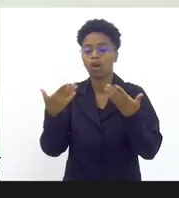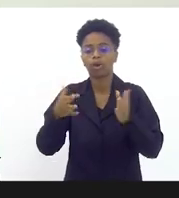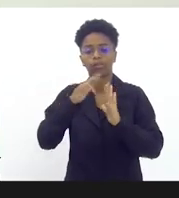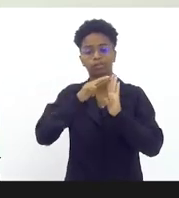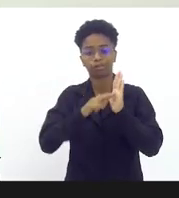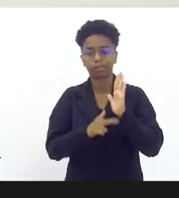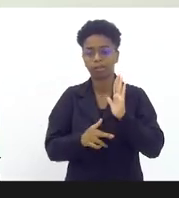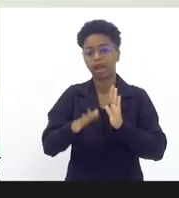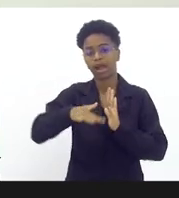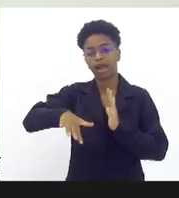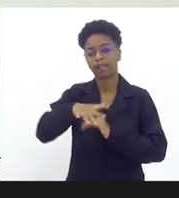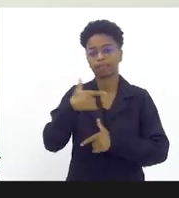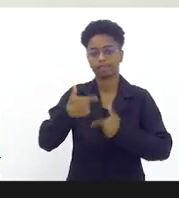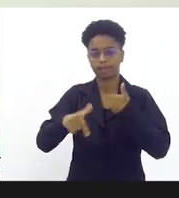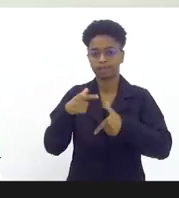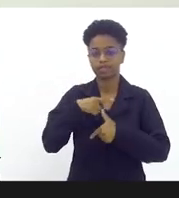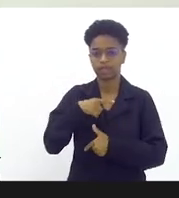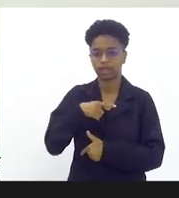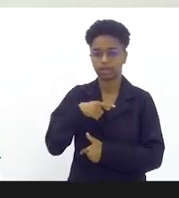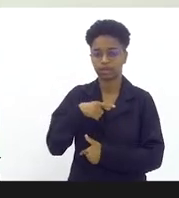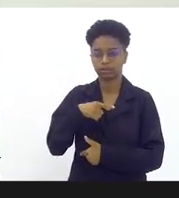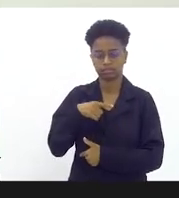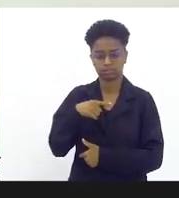por 187 Estados-membros.